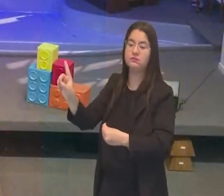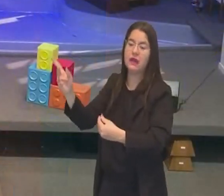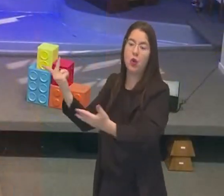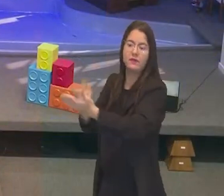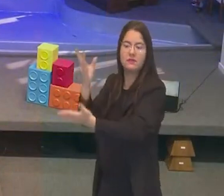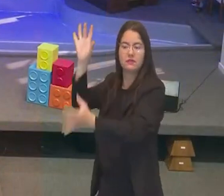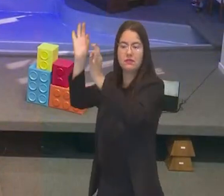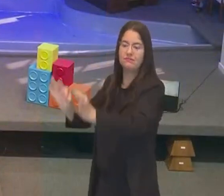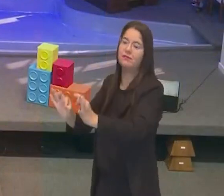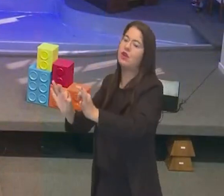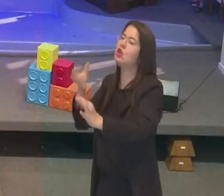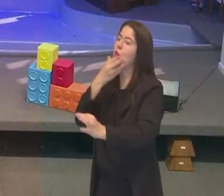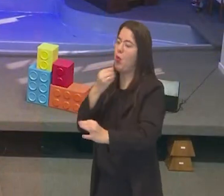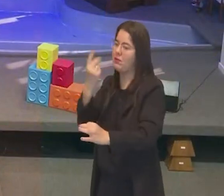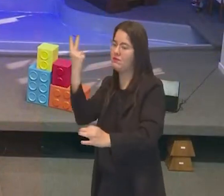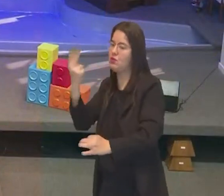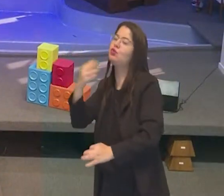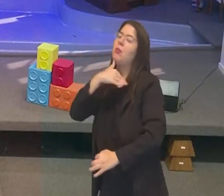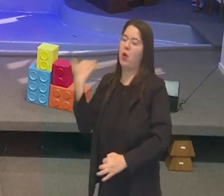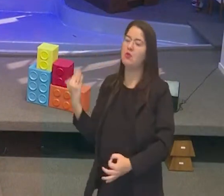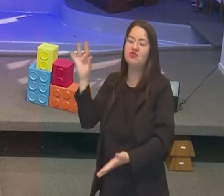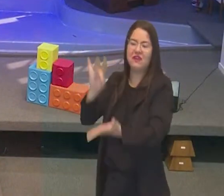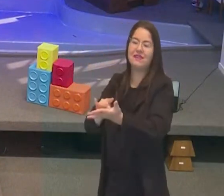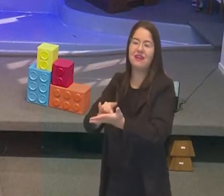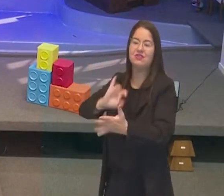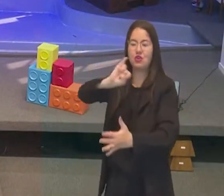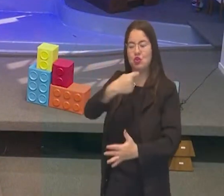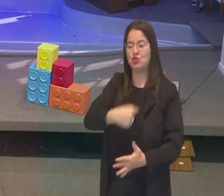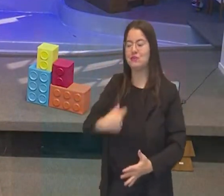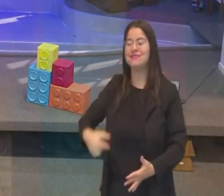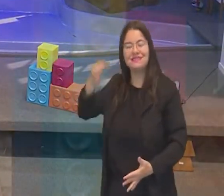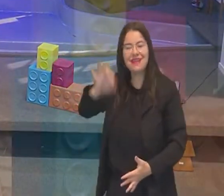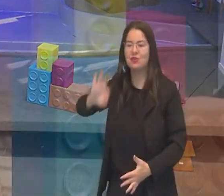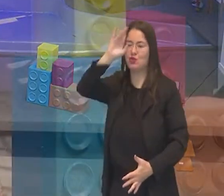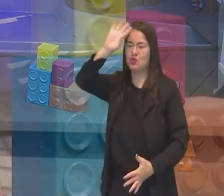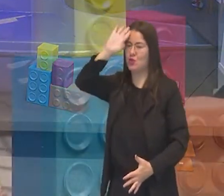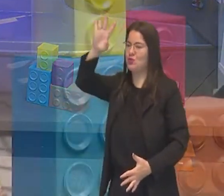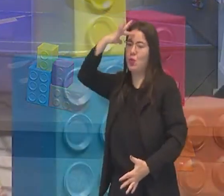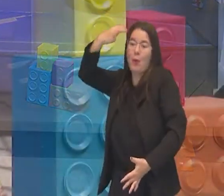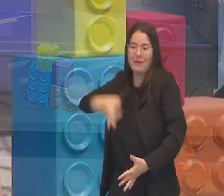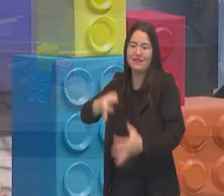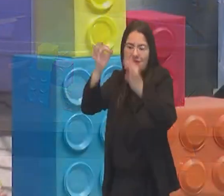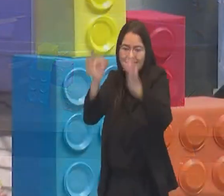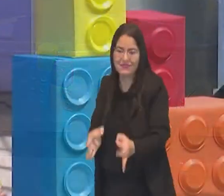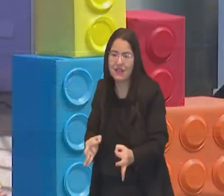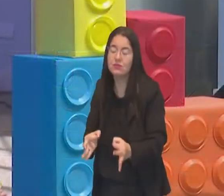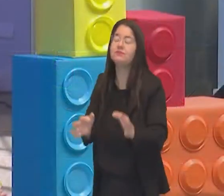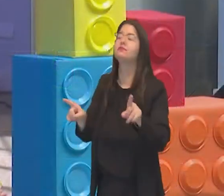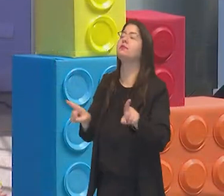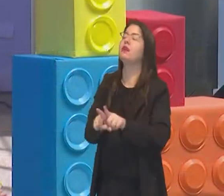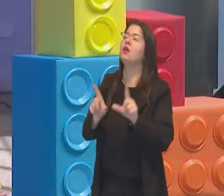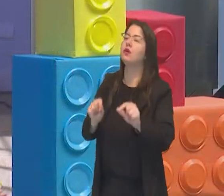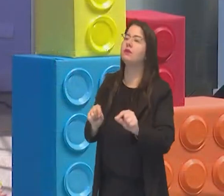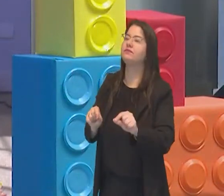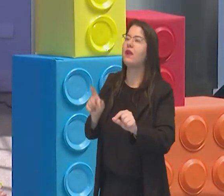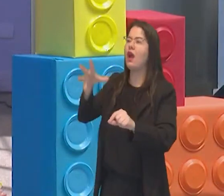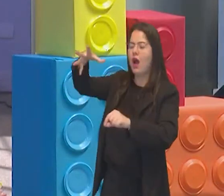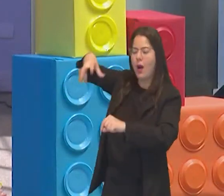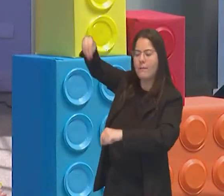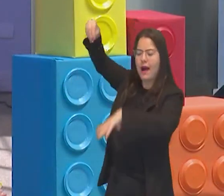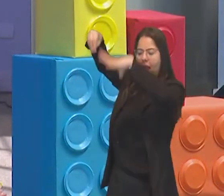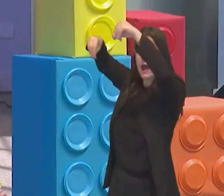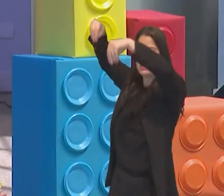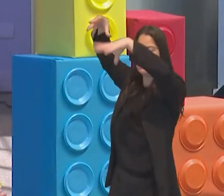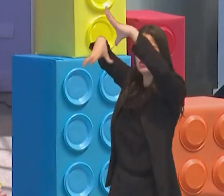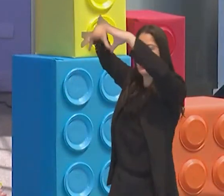morreu. E chegando lá, no palácio, o copeiro estava